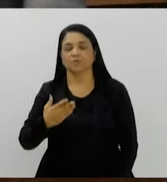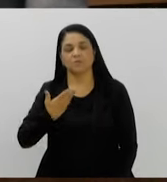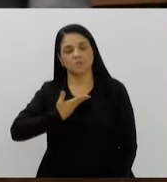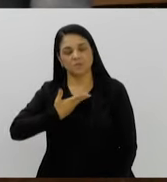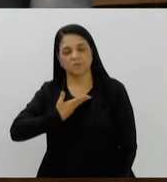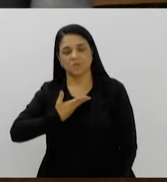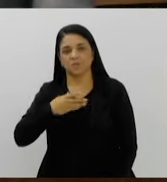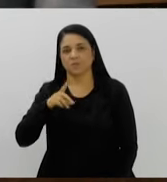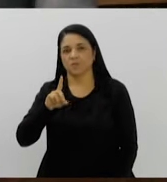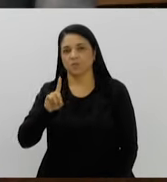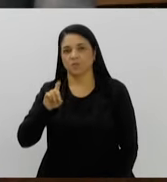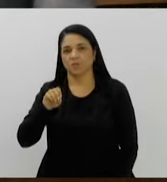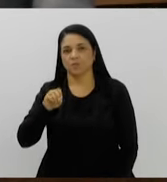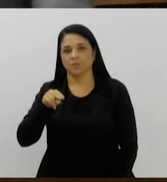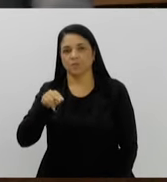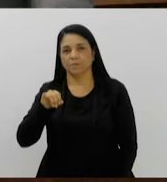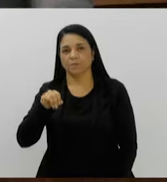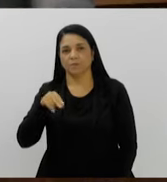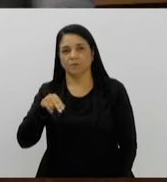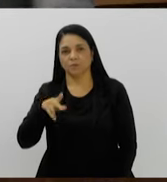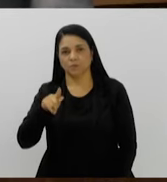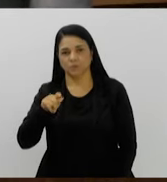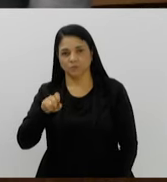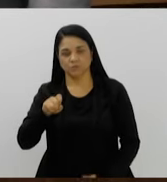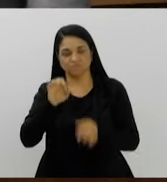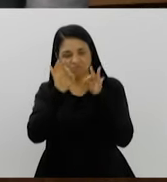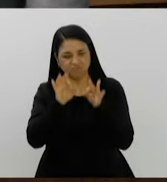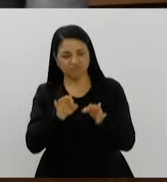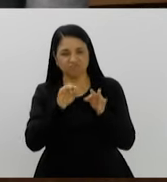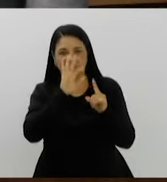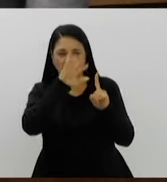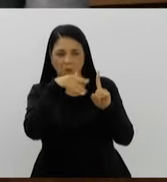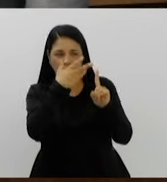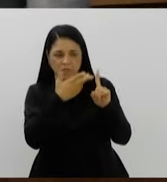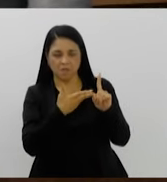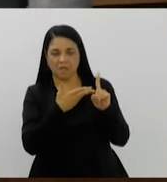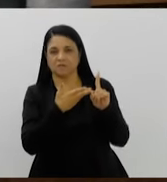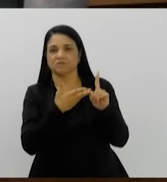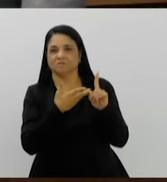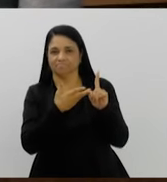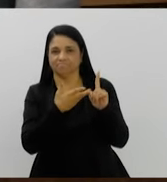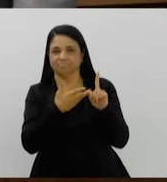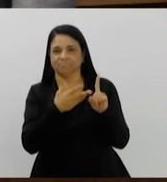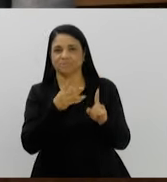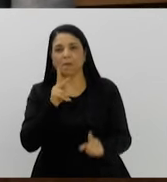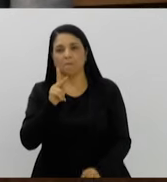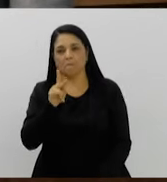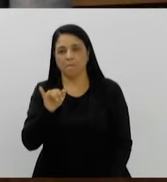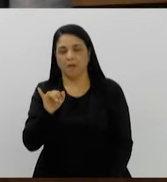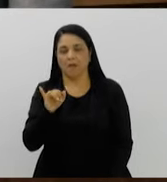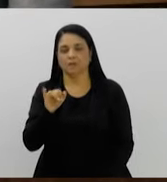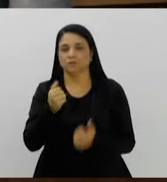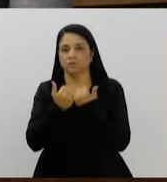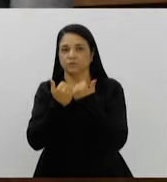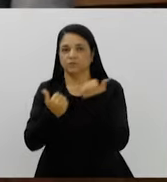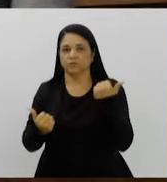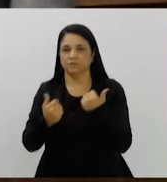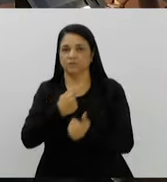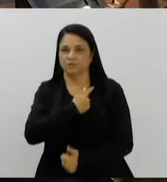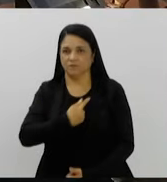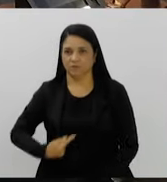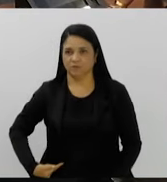homenagem pela justa homenagem que confere a esse querido querido amigo pai do nosso vice-governador flamenguista